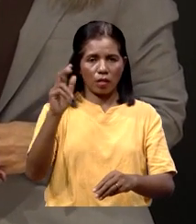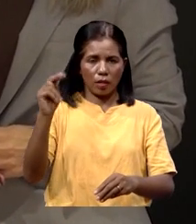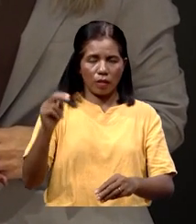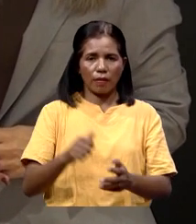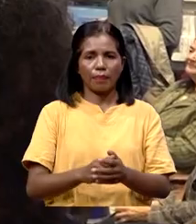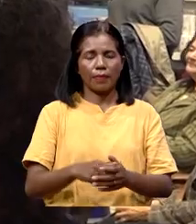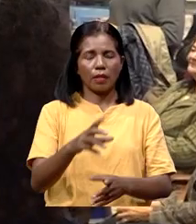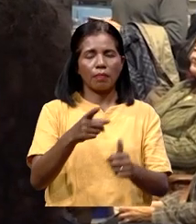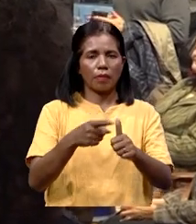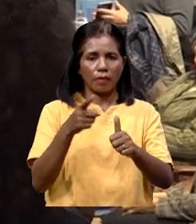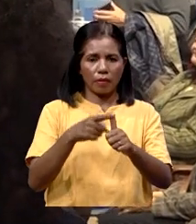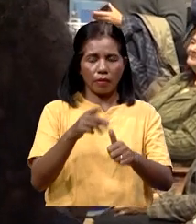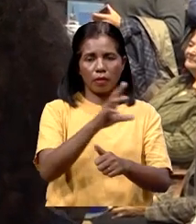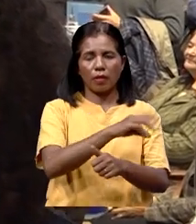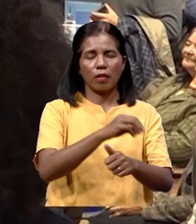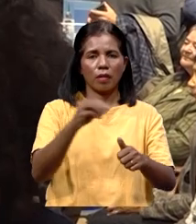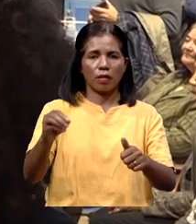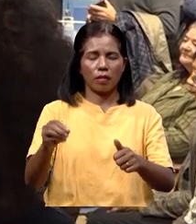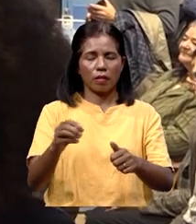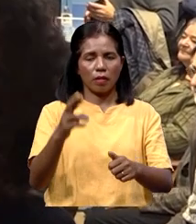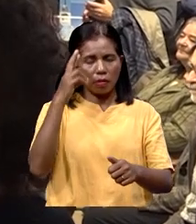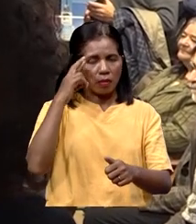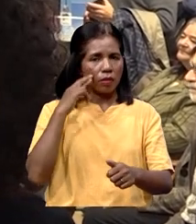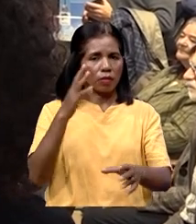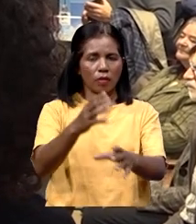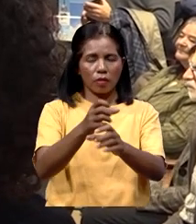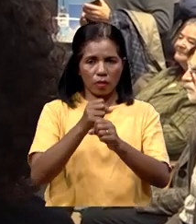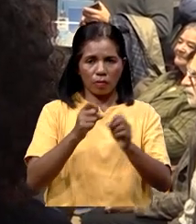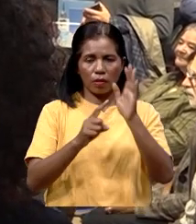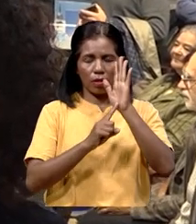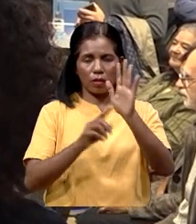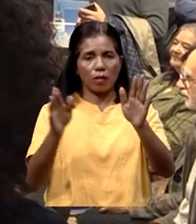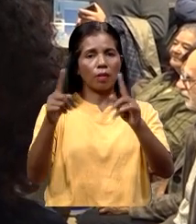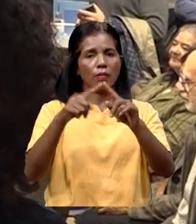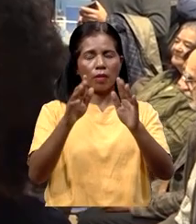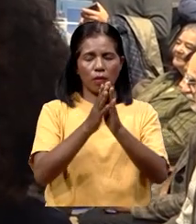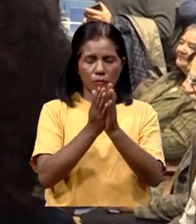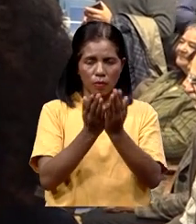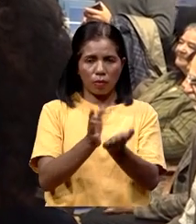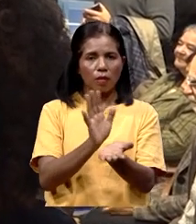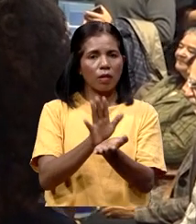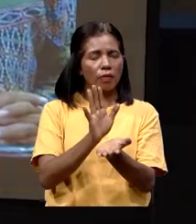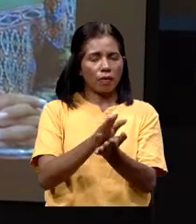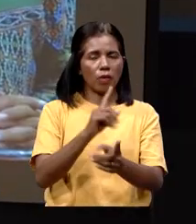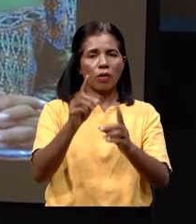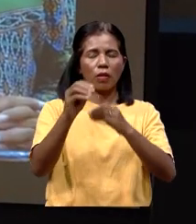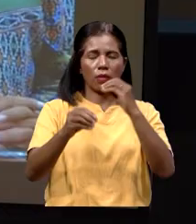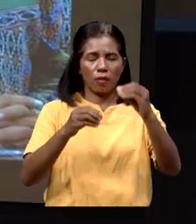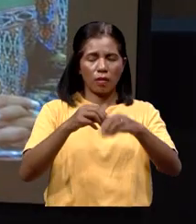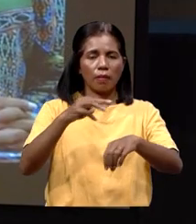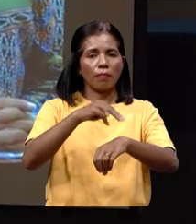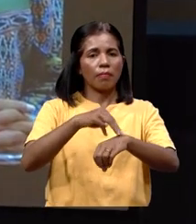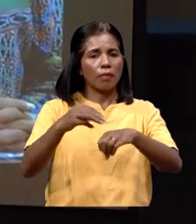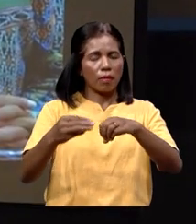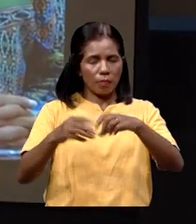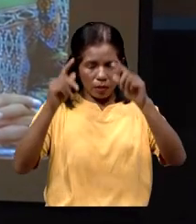Prêmio Guerra Junqueiro Lusofonia, na Horta Simo, no der escritor ba livro Crocodilo, na Qualia Conabá, Mapa Timor-Leste, no